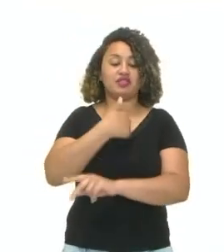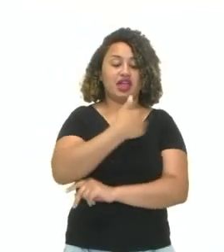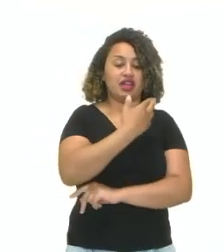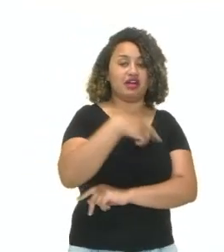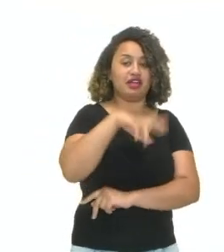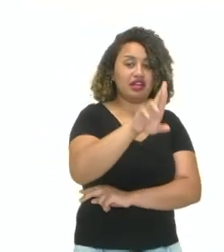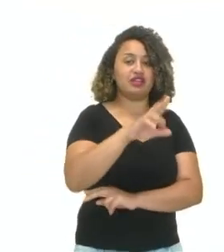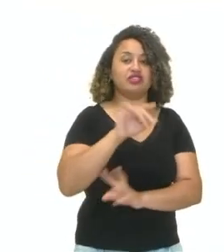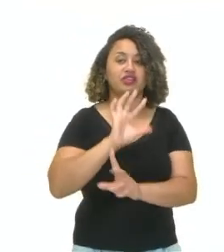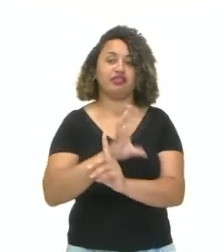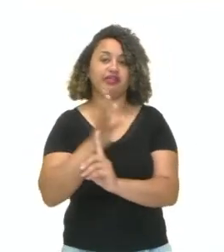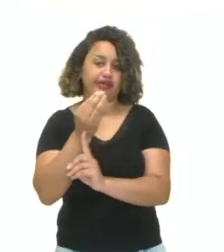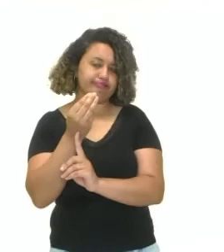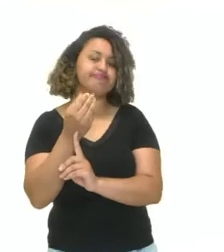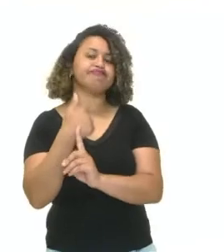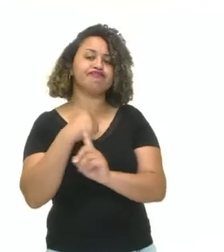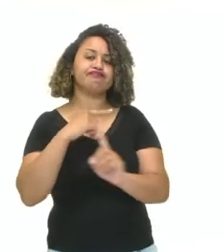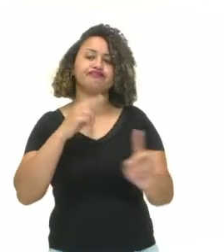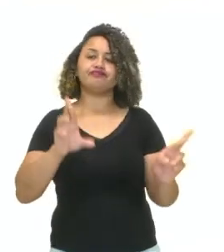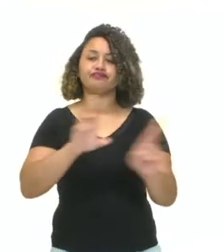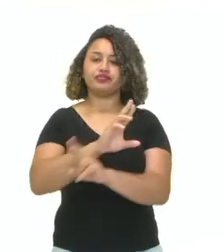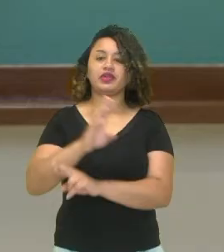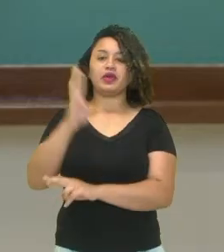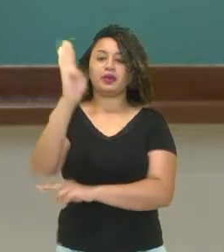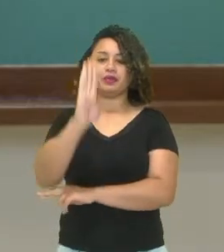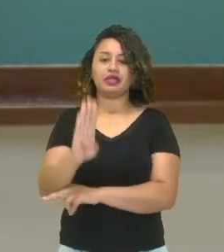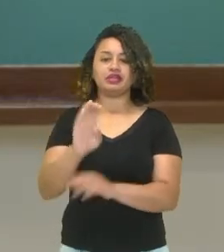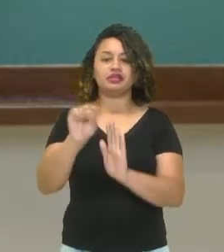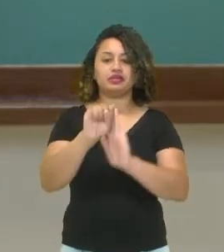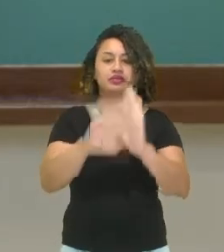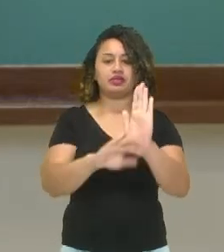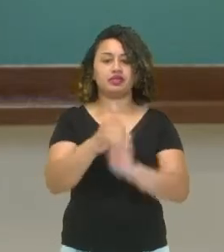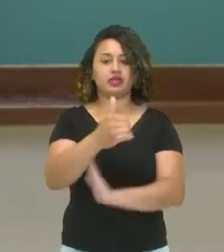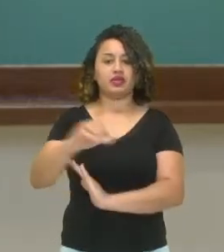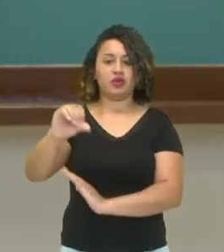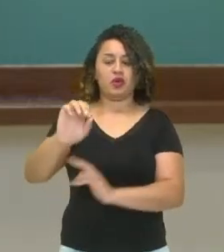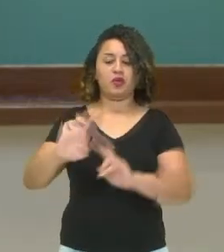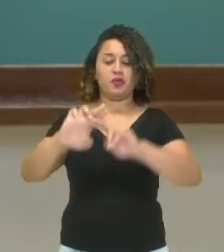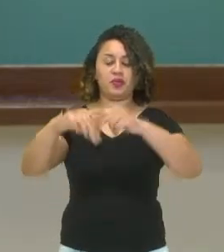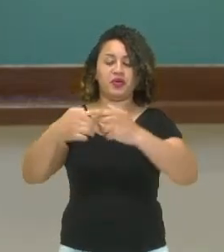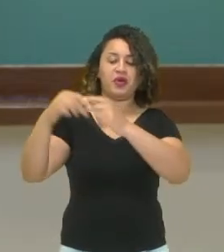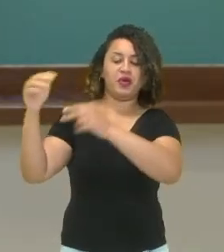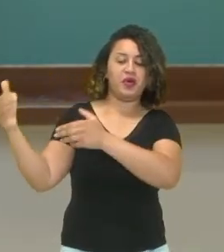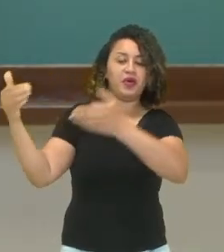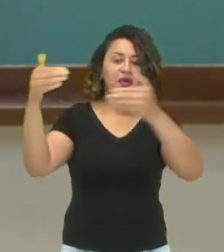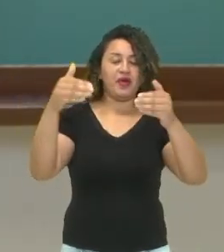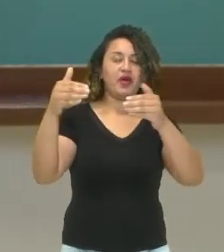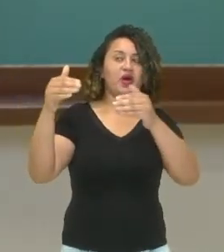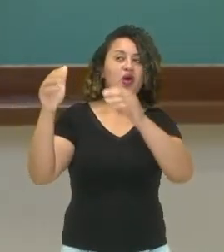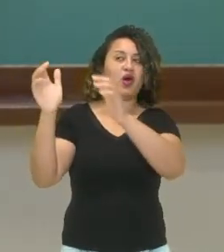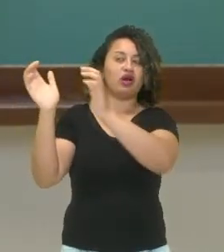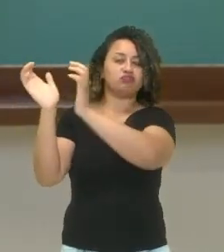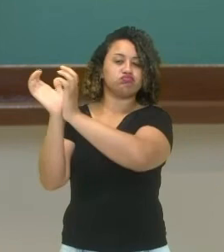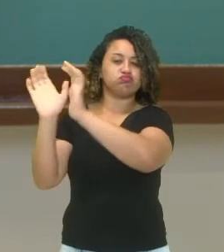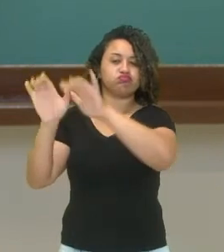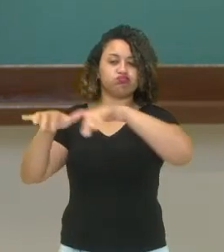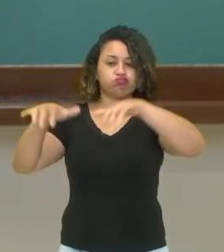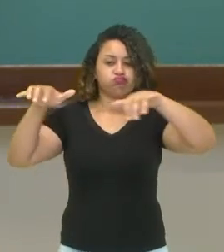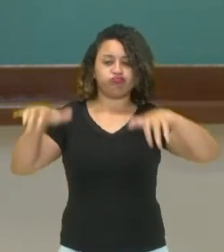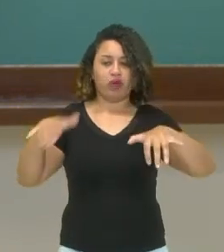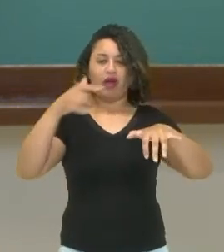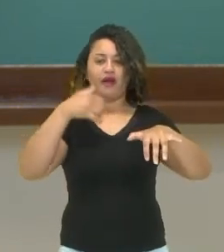muito íntima, tá? O Brasil, no século XIX, por conta da vinda da corte portuguesa e seus